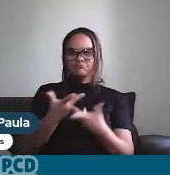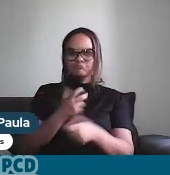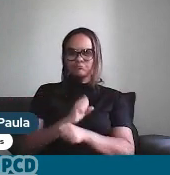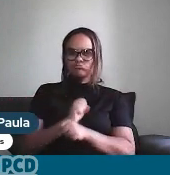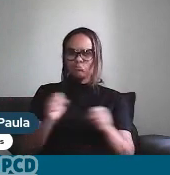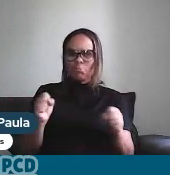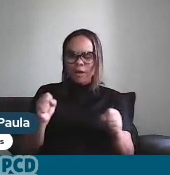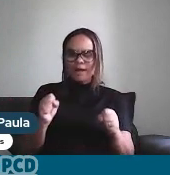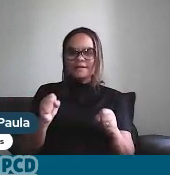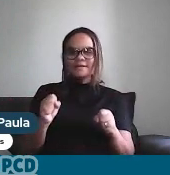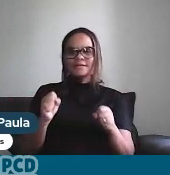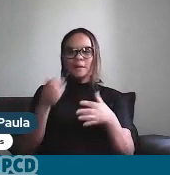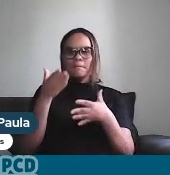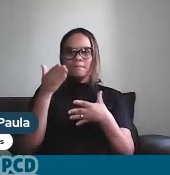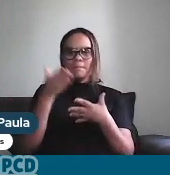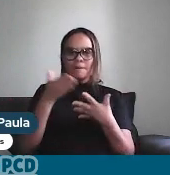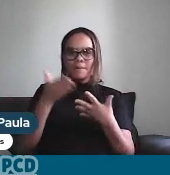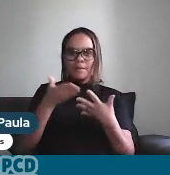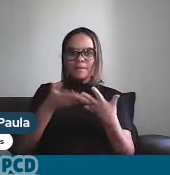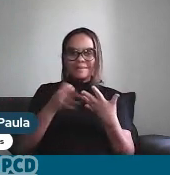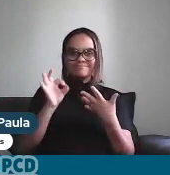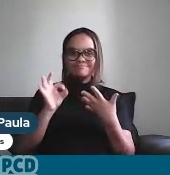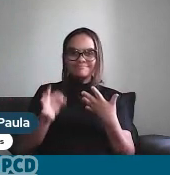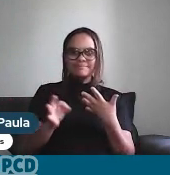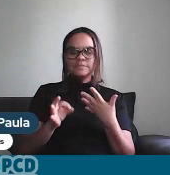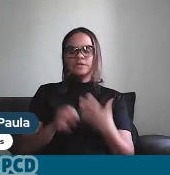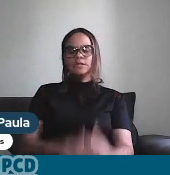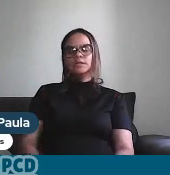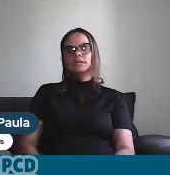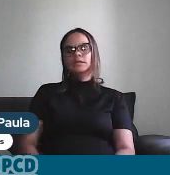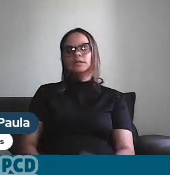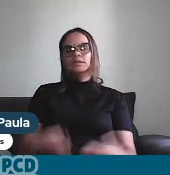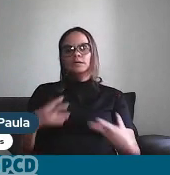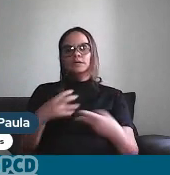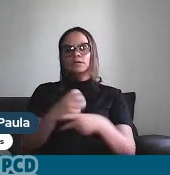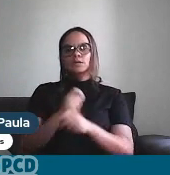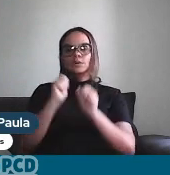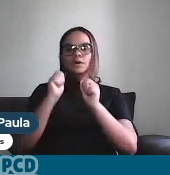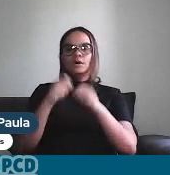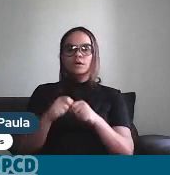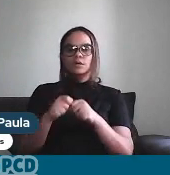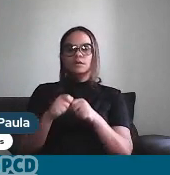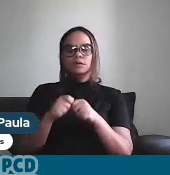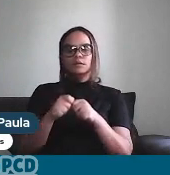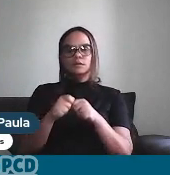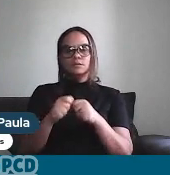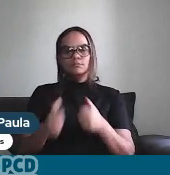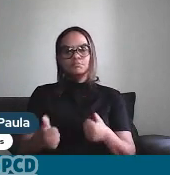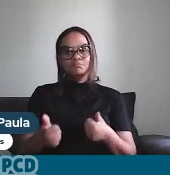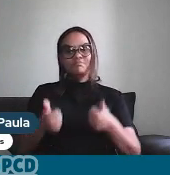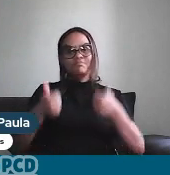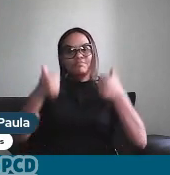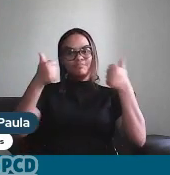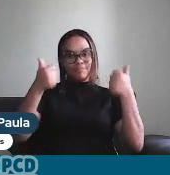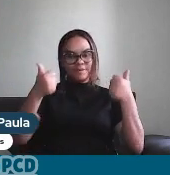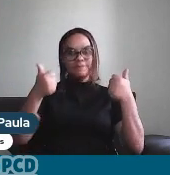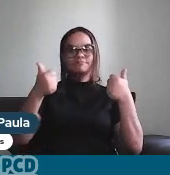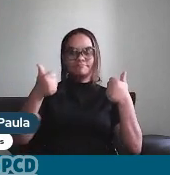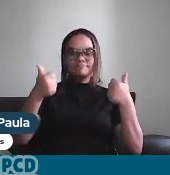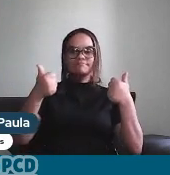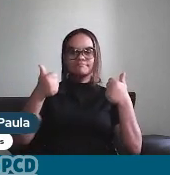corretamente subdividida, e aí chegarmos a números que podem ser levados a efeito